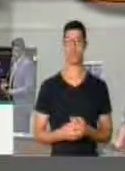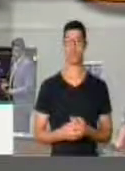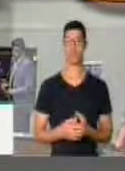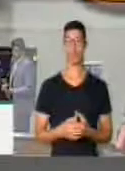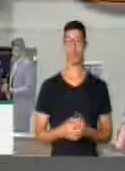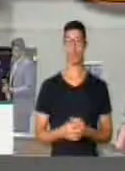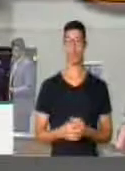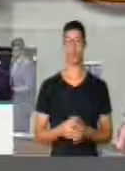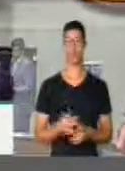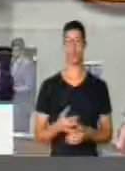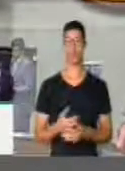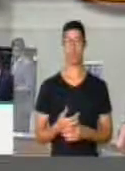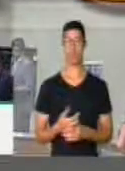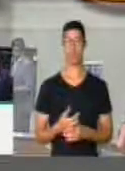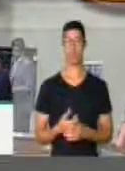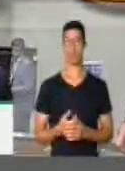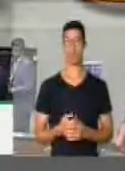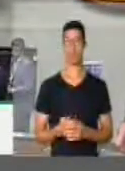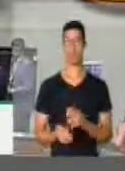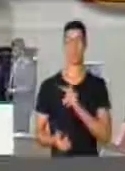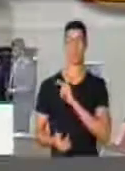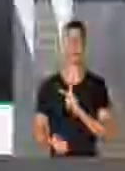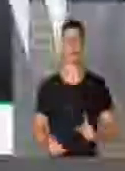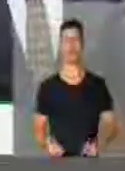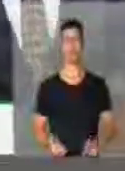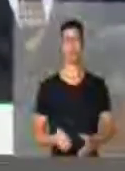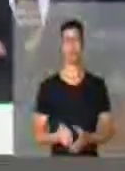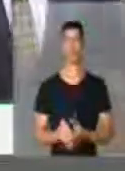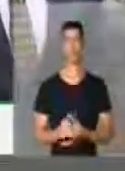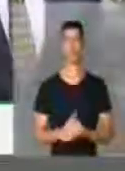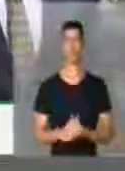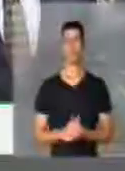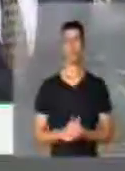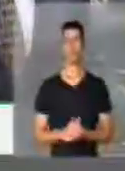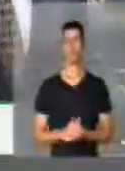Senhor presidente, senhoras e senhores parlamentares. Nossa.